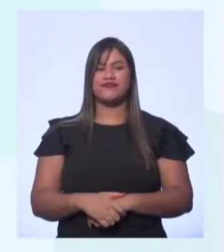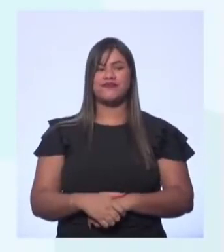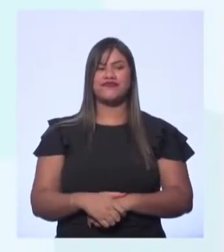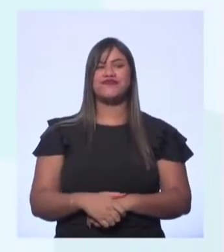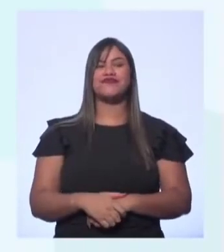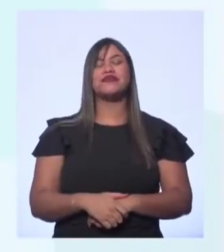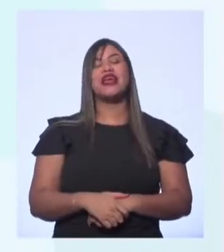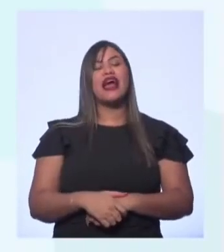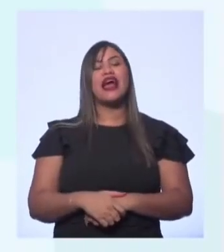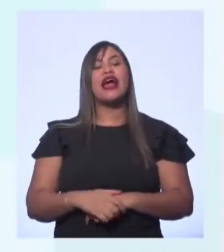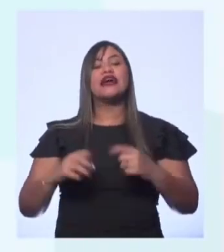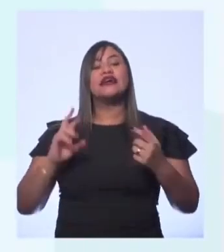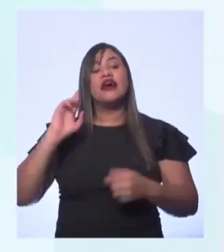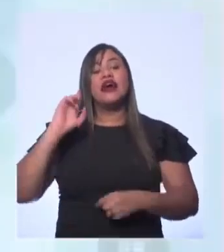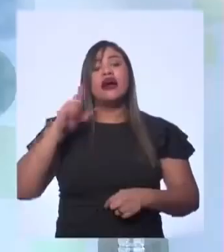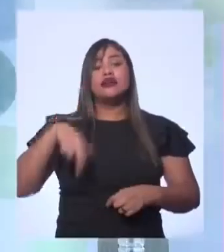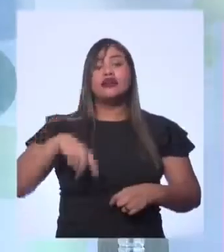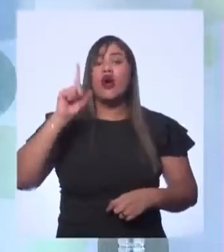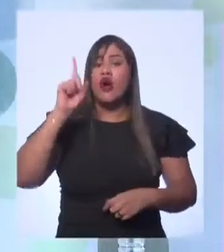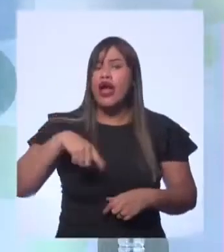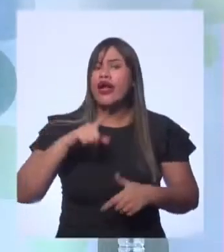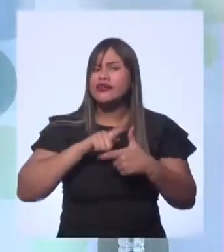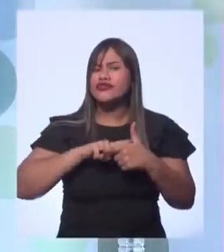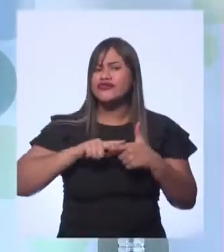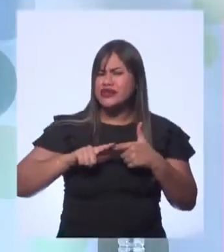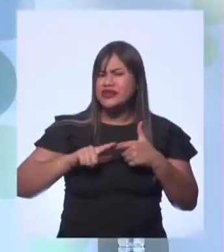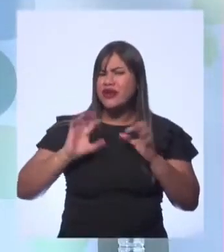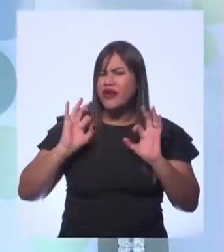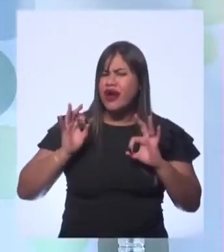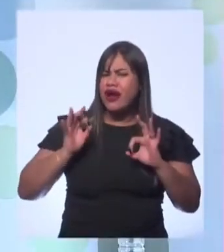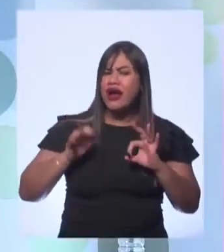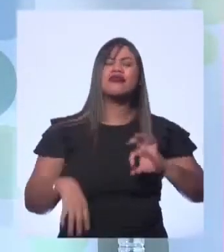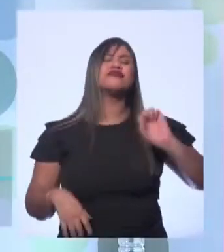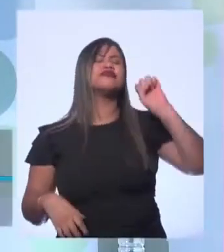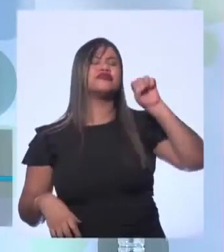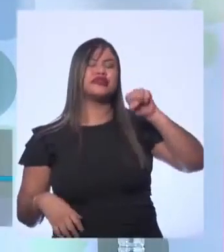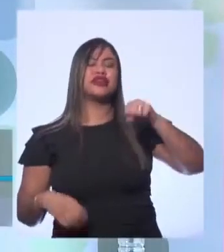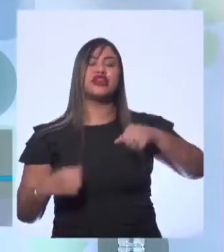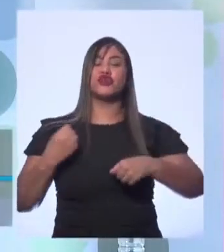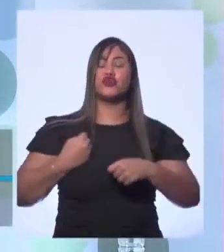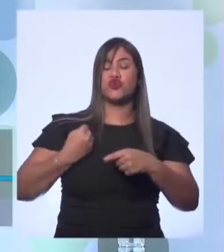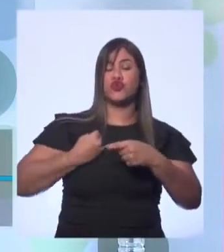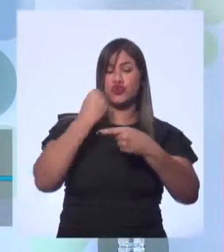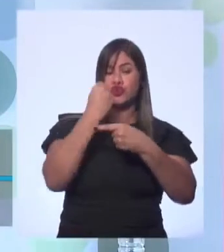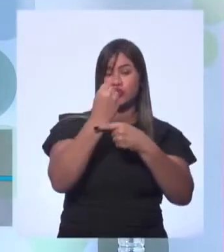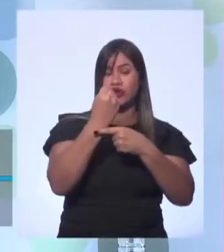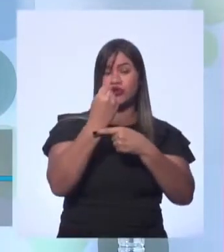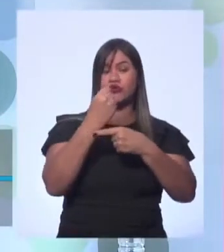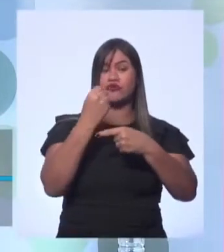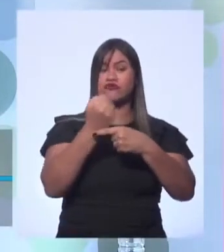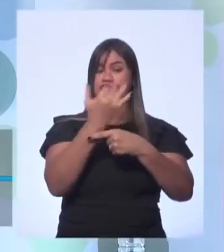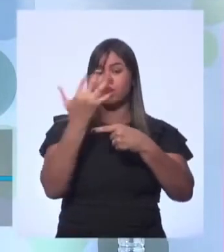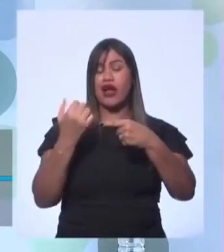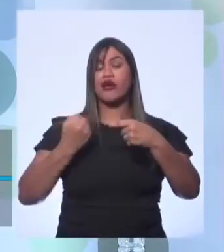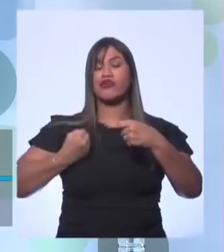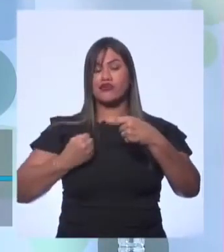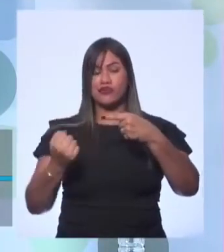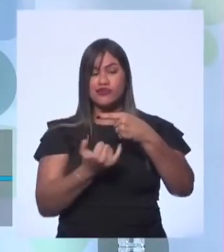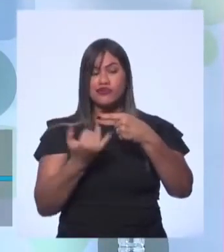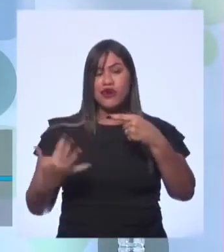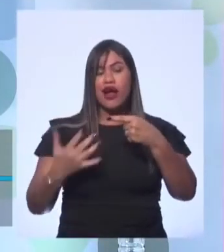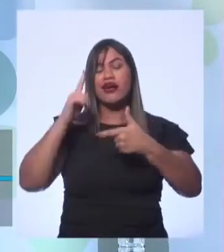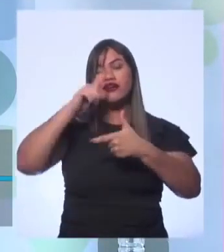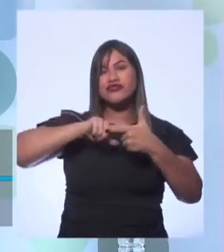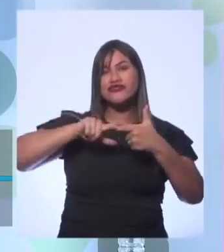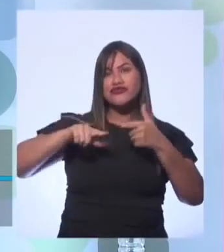falou em razão, basta fazer o quê? Uma divisão? Isso mesmo, vai pegar o número de cima, dividir pelo de baixo e ver quanto dá.